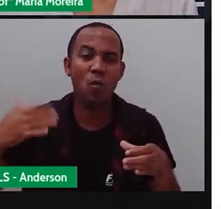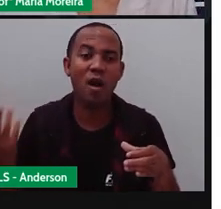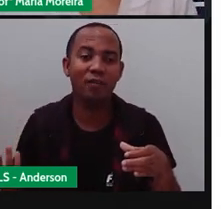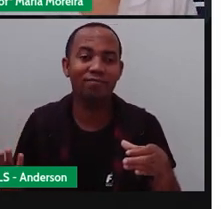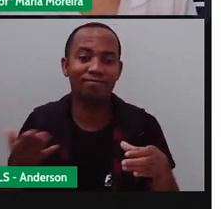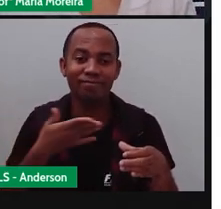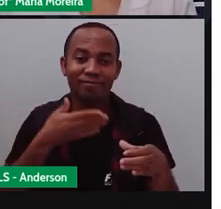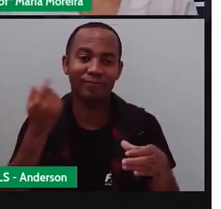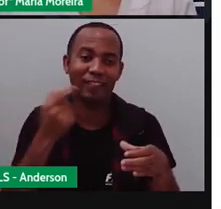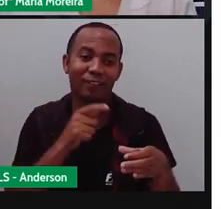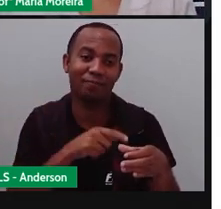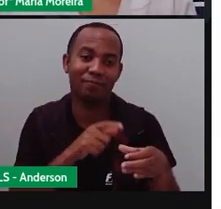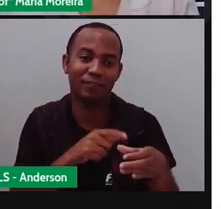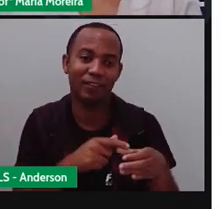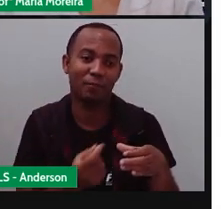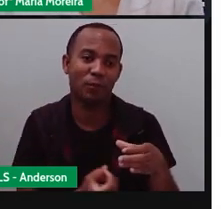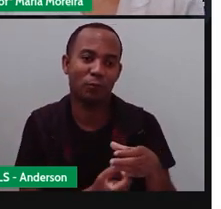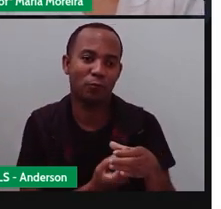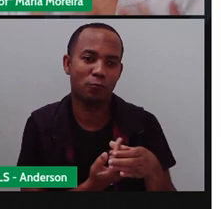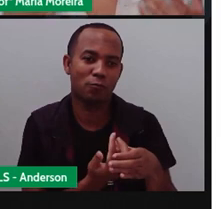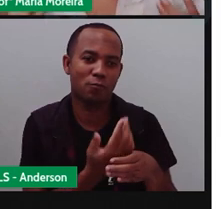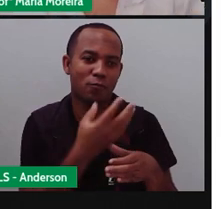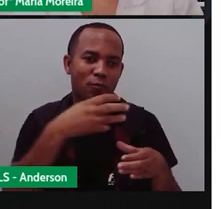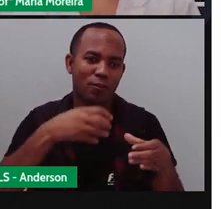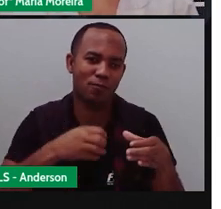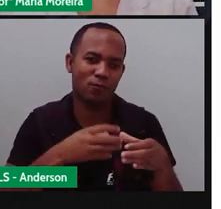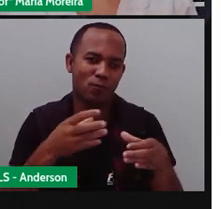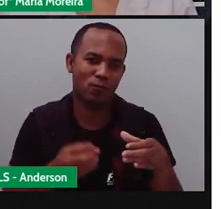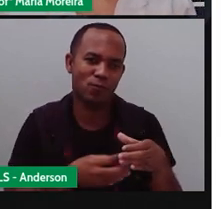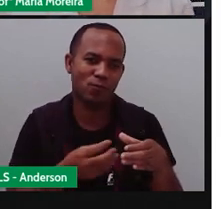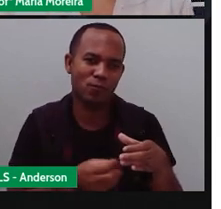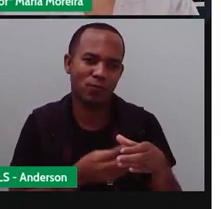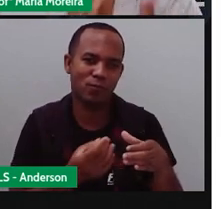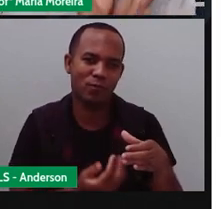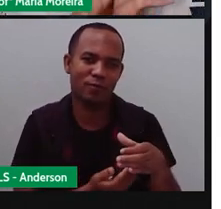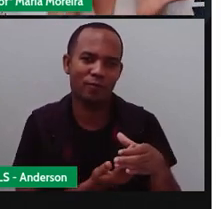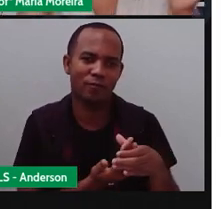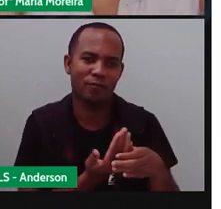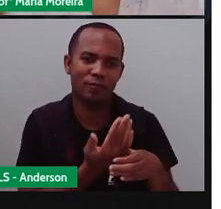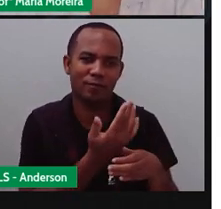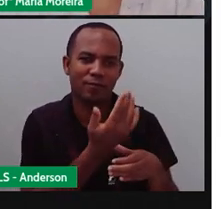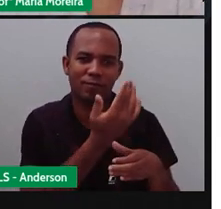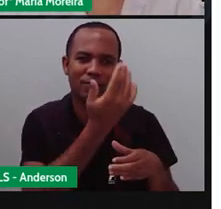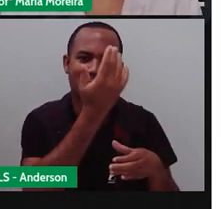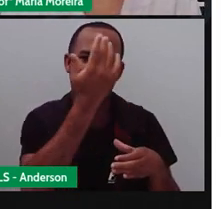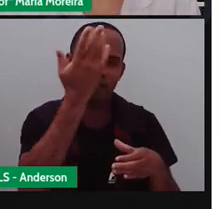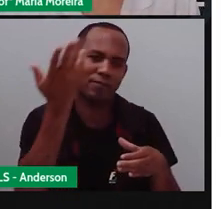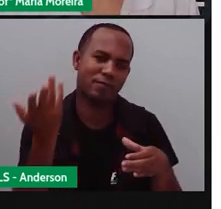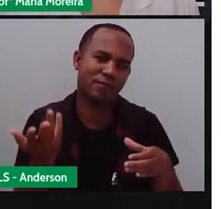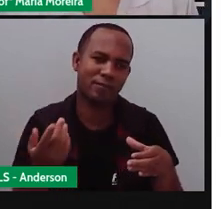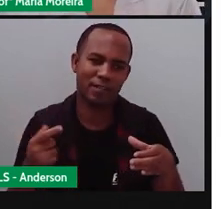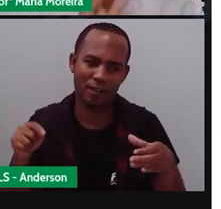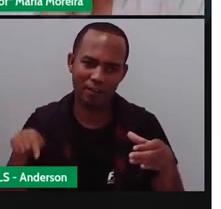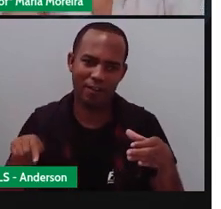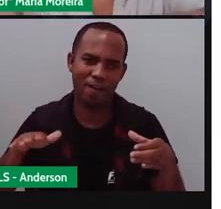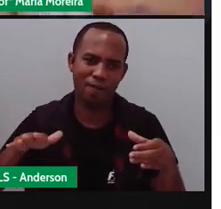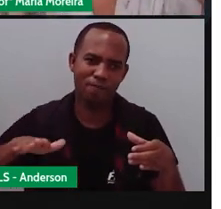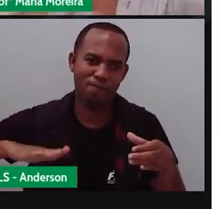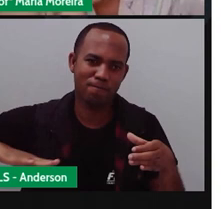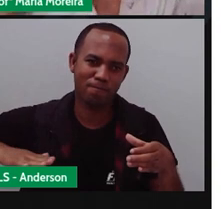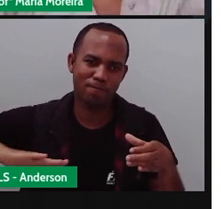que você apertou obviamente na forcinha porque o ar já tava ali foi fácil dá raiva isso não é assim